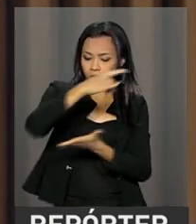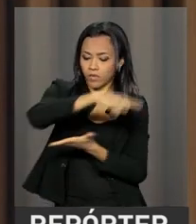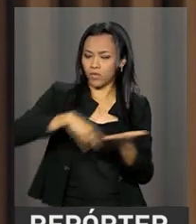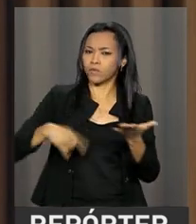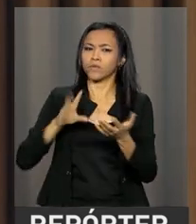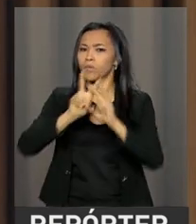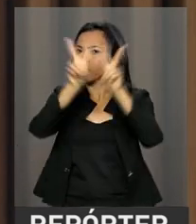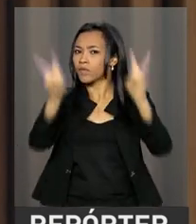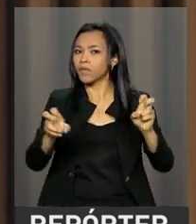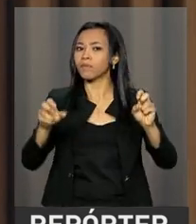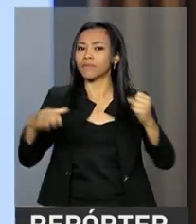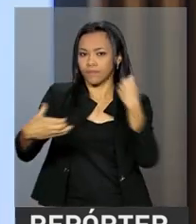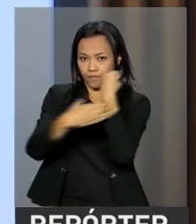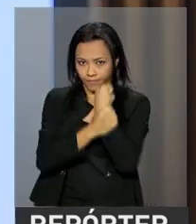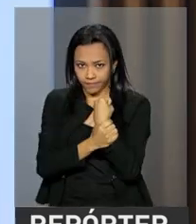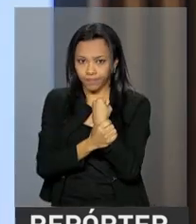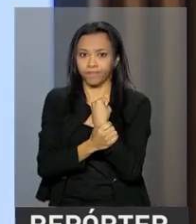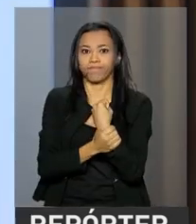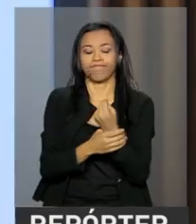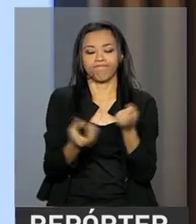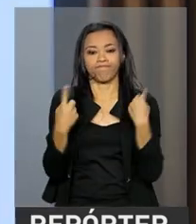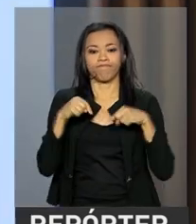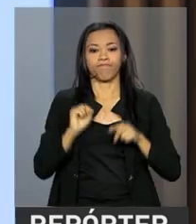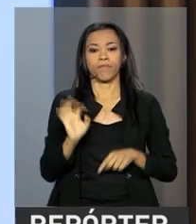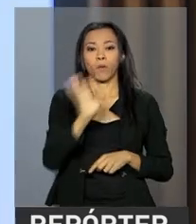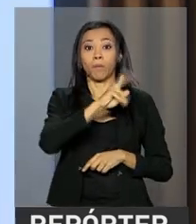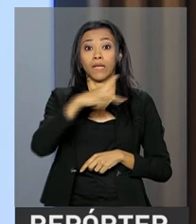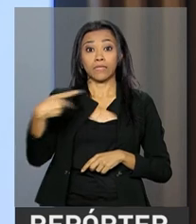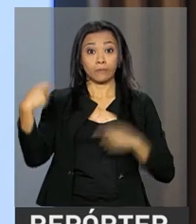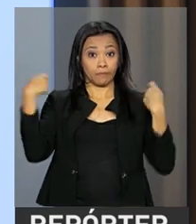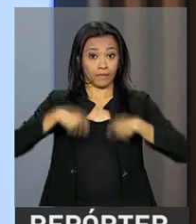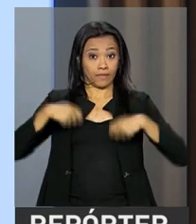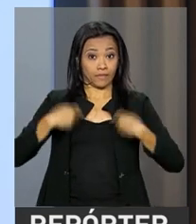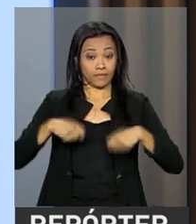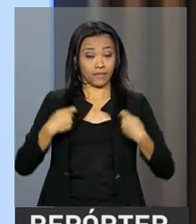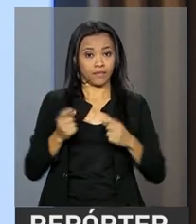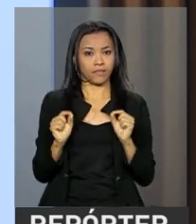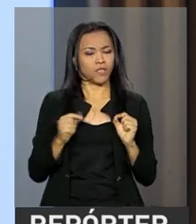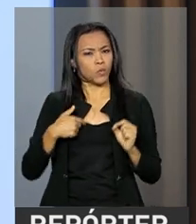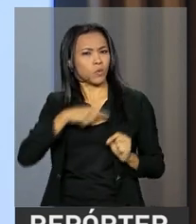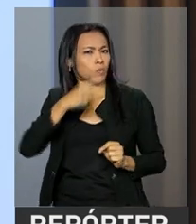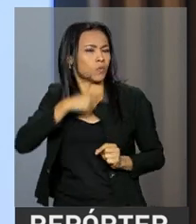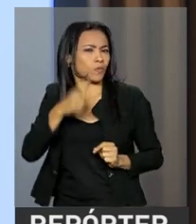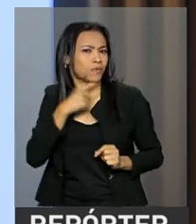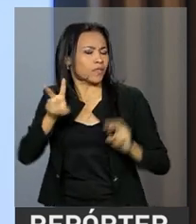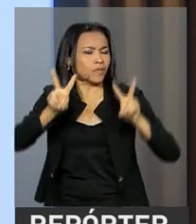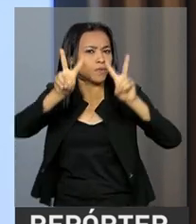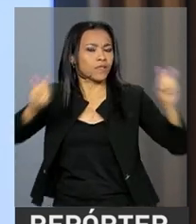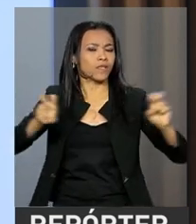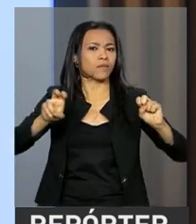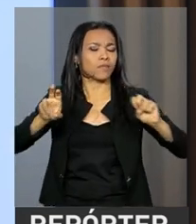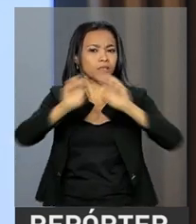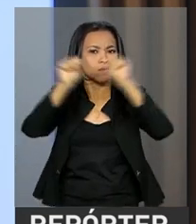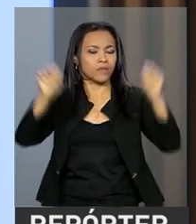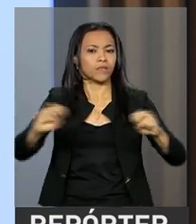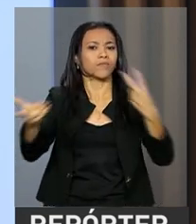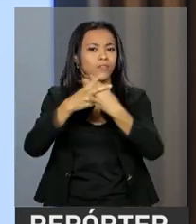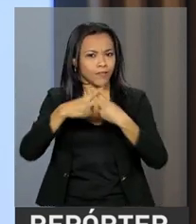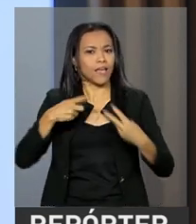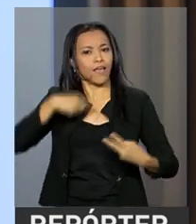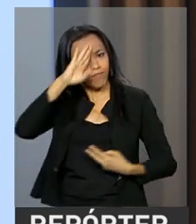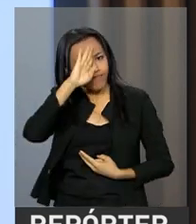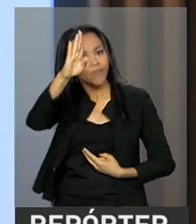da segurança pública. O Brasil precisa de uma refundação e eu não tenho dúvida nenhuma que o tema da segurança é uma das